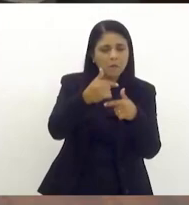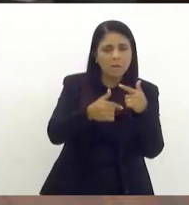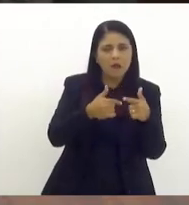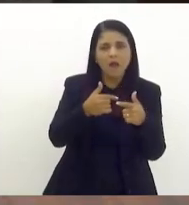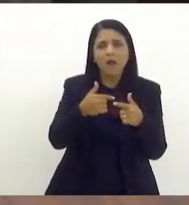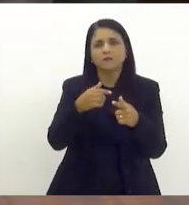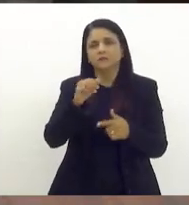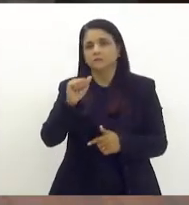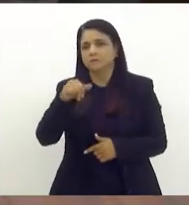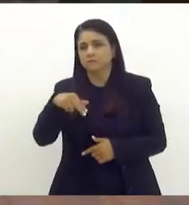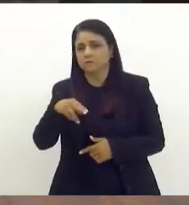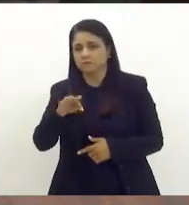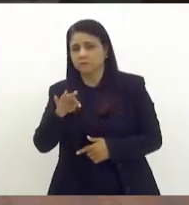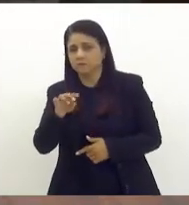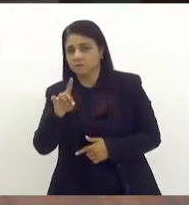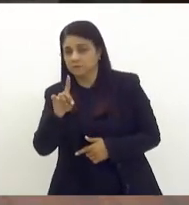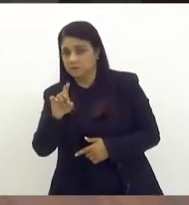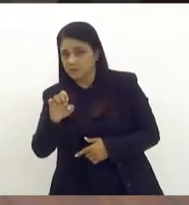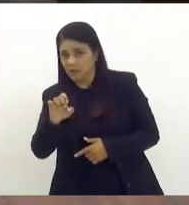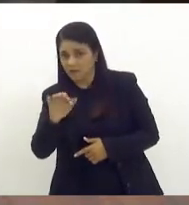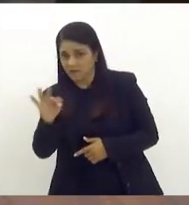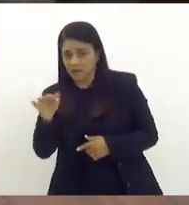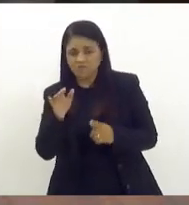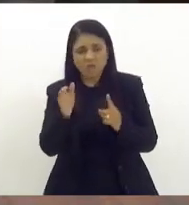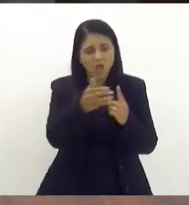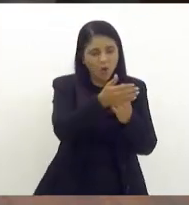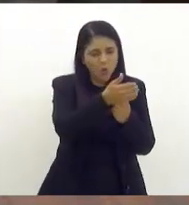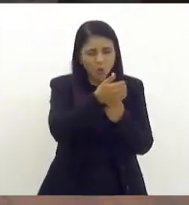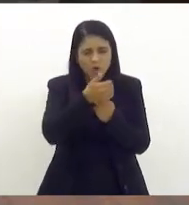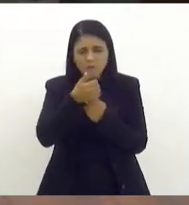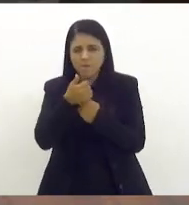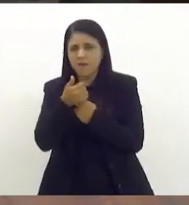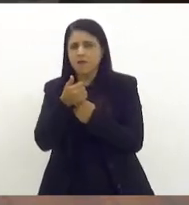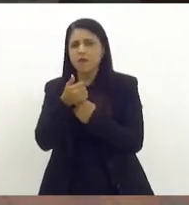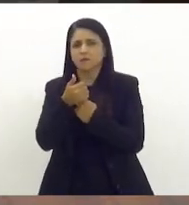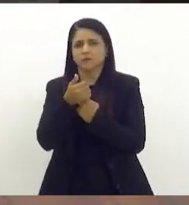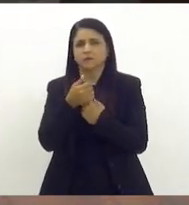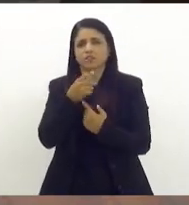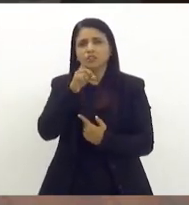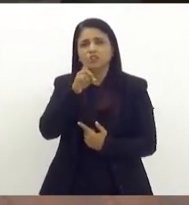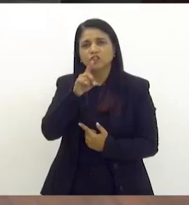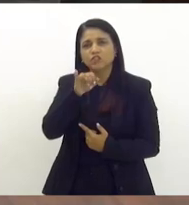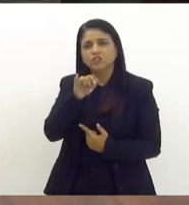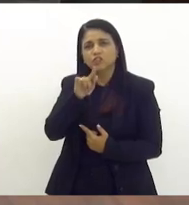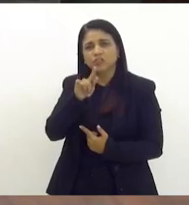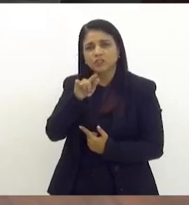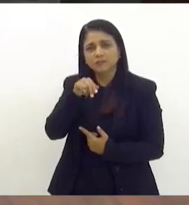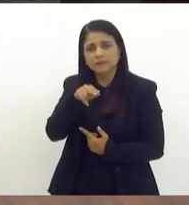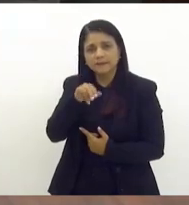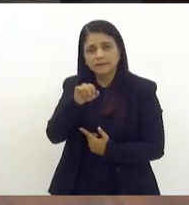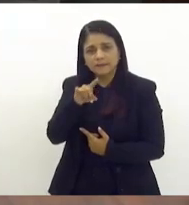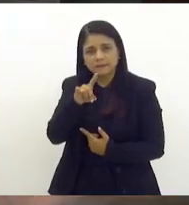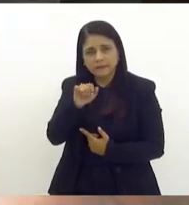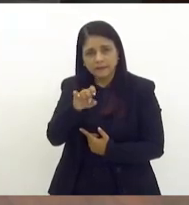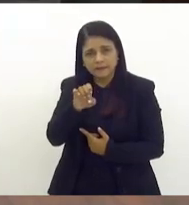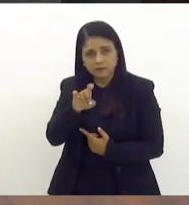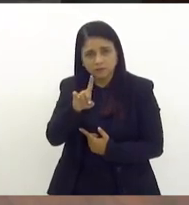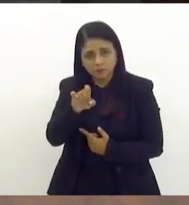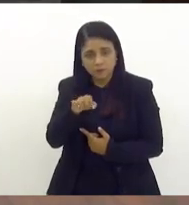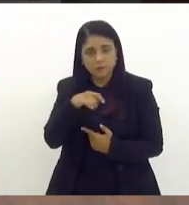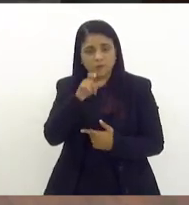e mais do que acolhimento um trabalho de dignidade para as pessoas com deficiência uma